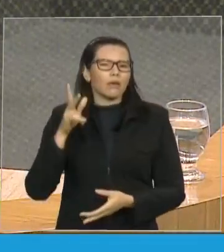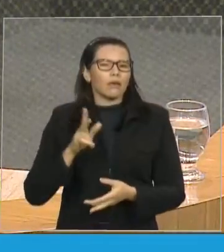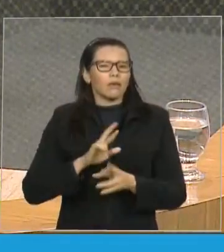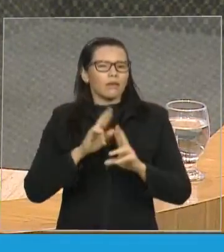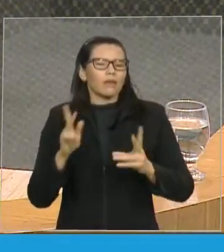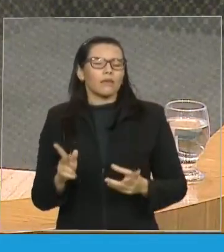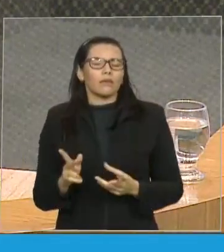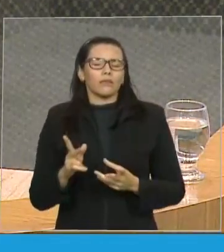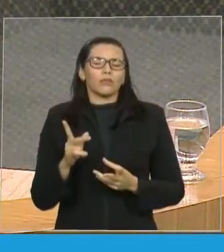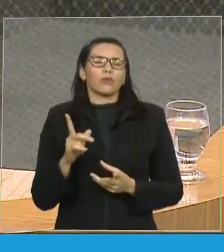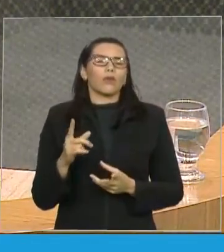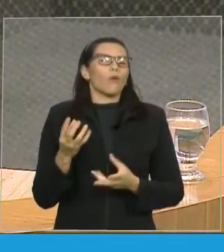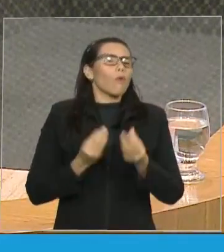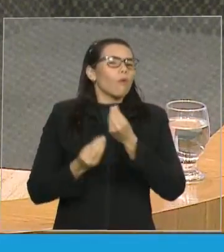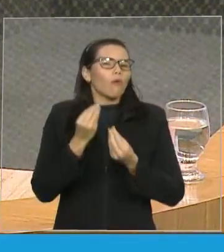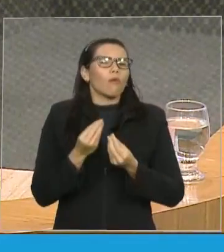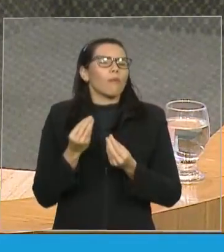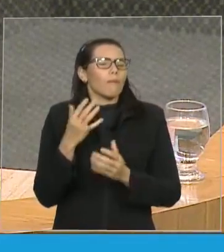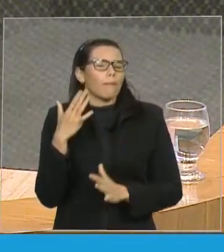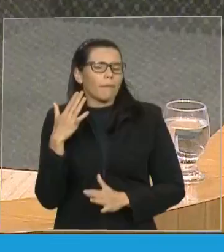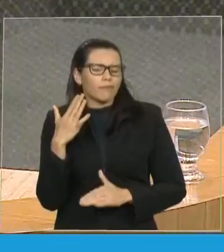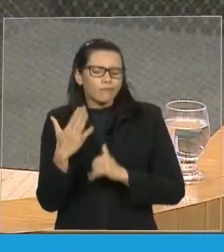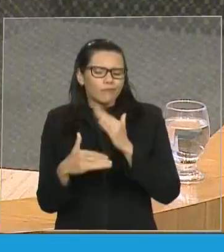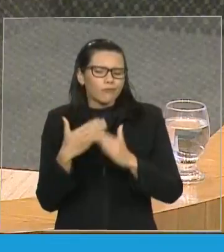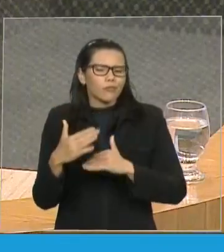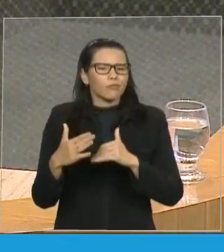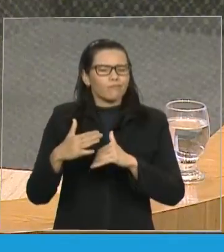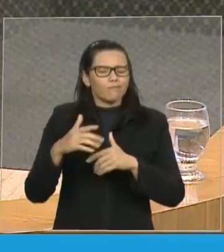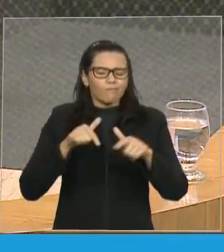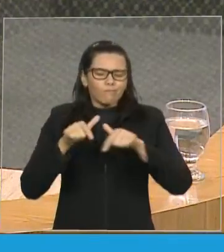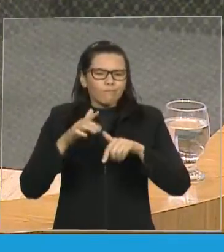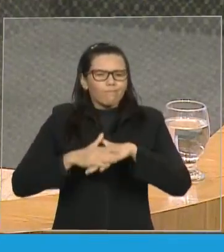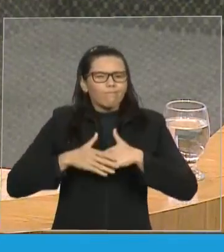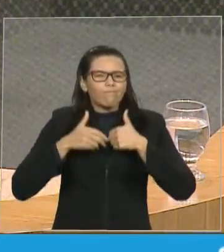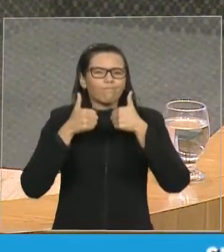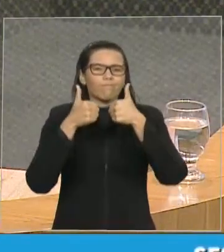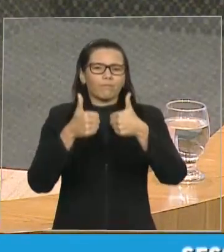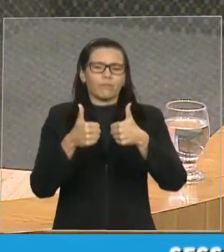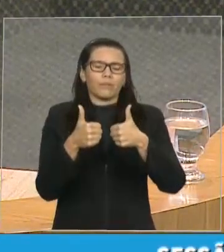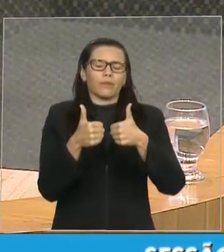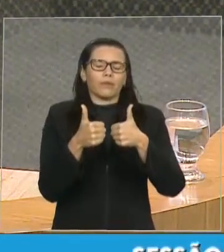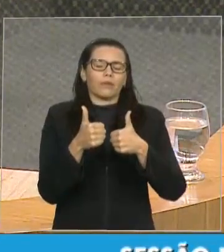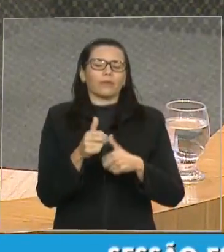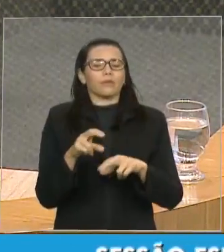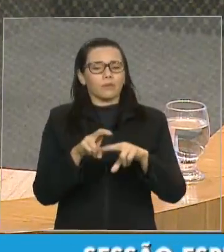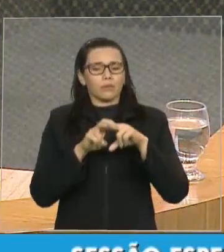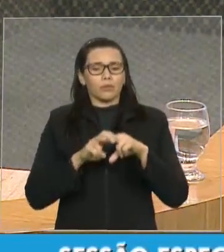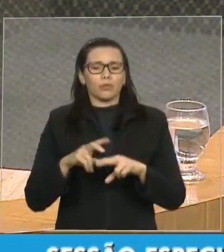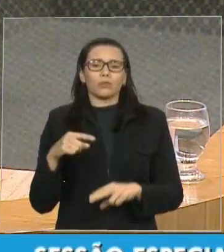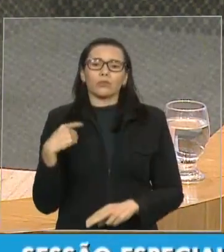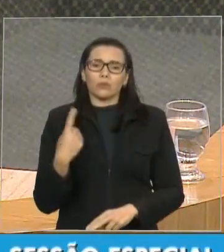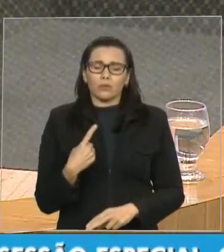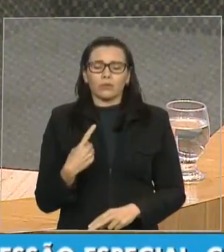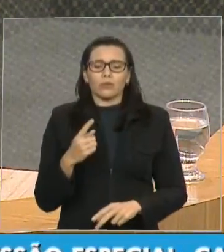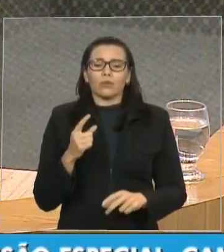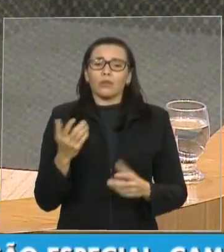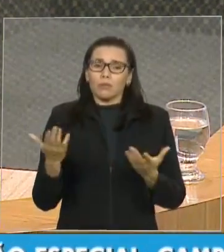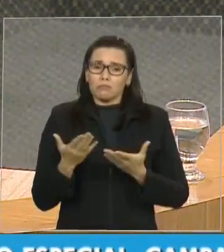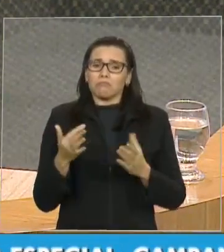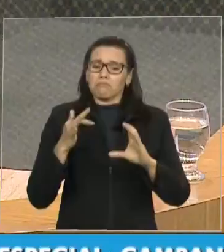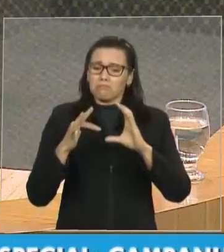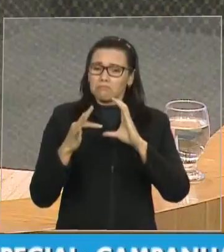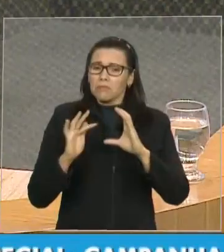oportuno, para que a gente possa se unir, se juntar, e mais ainda. E nós temos ainda o privilégio, que já foi falado aqui e está